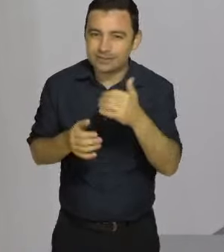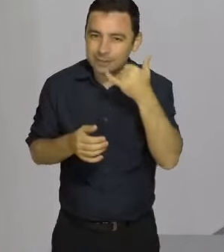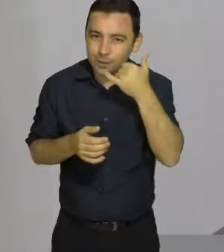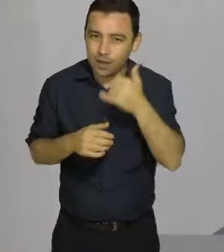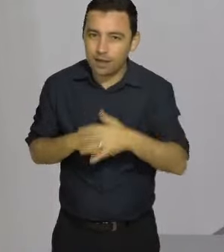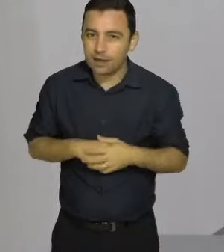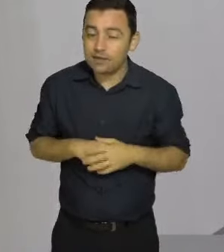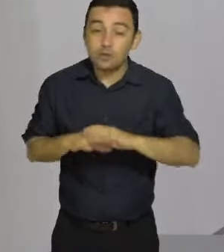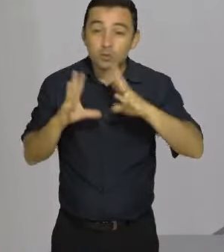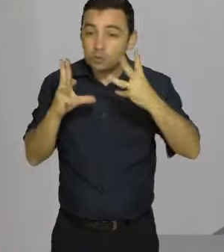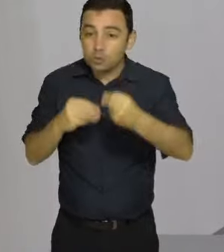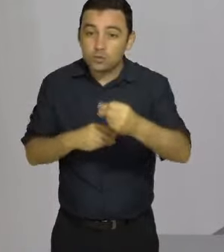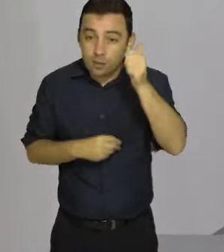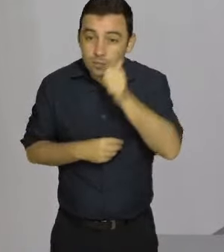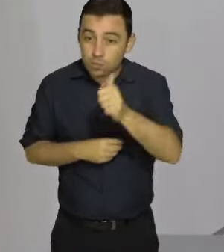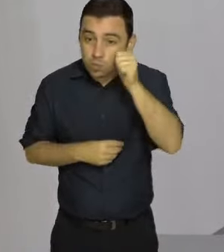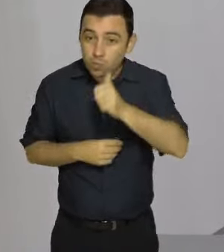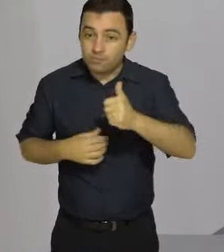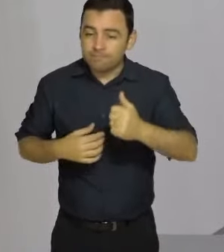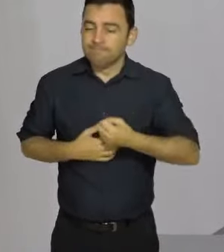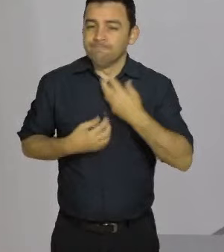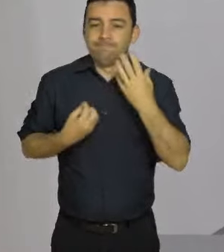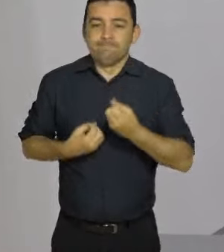Todas as mulheres nos inspiram.